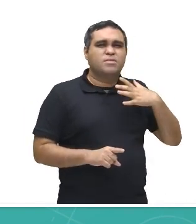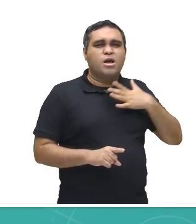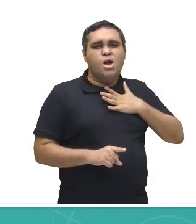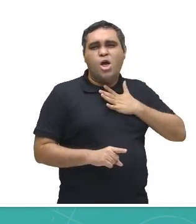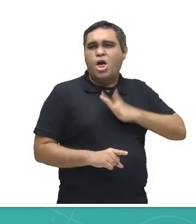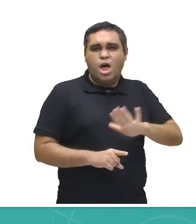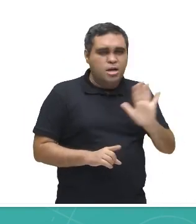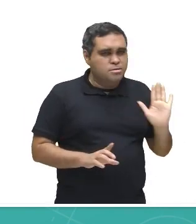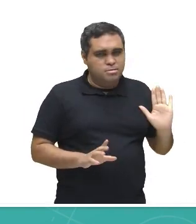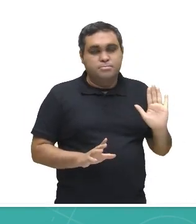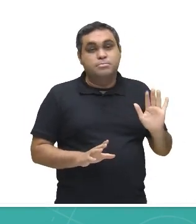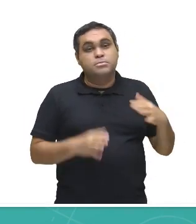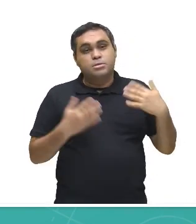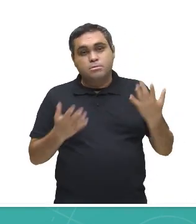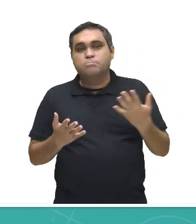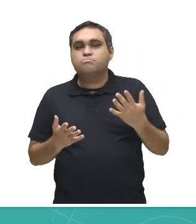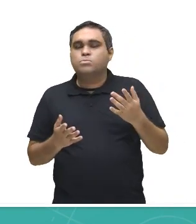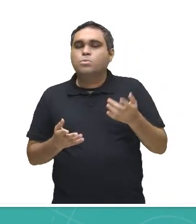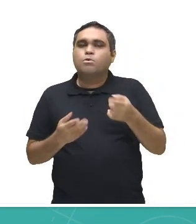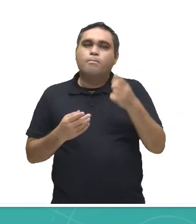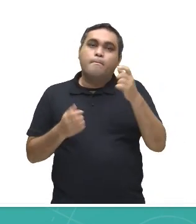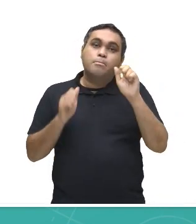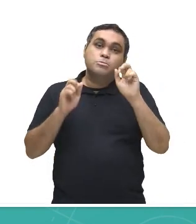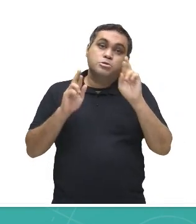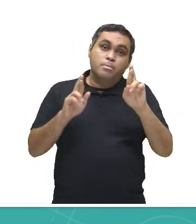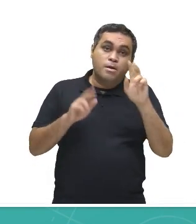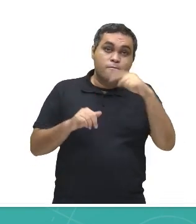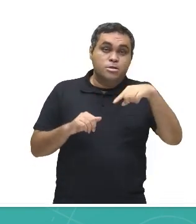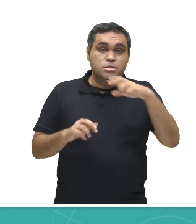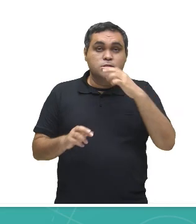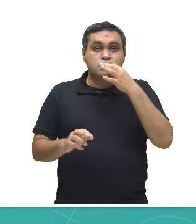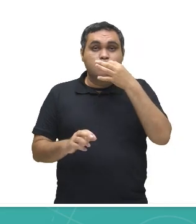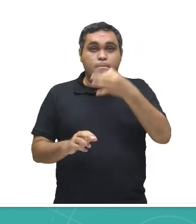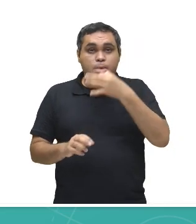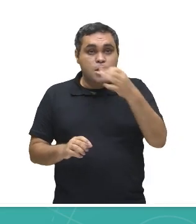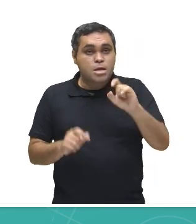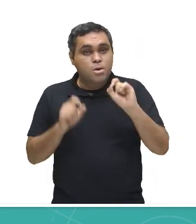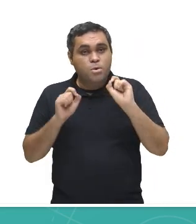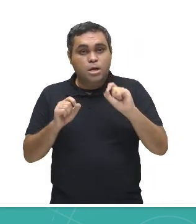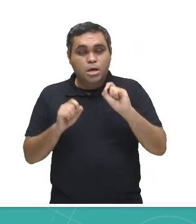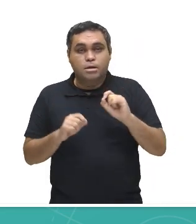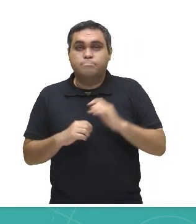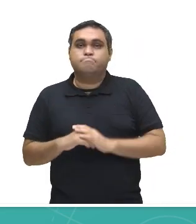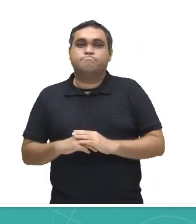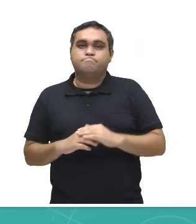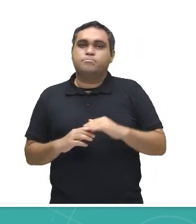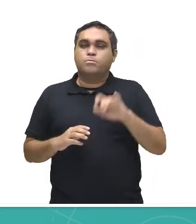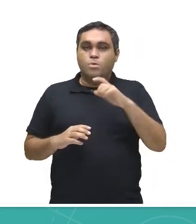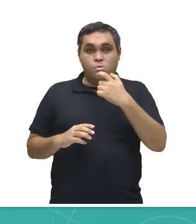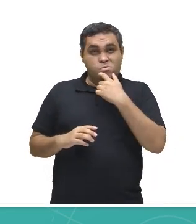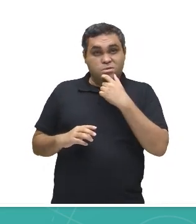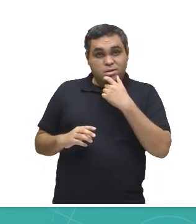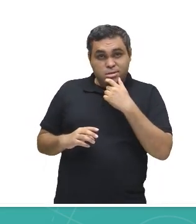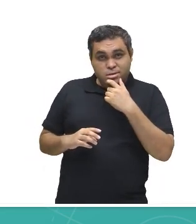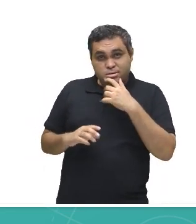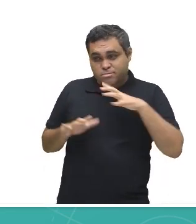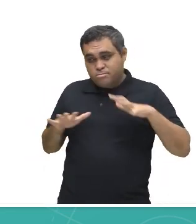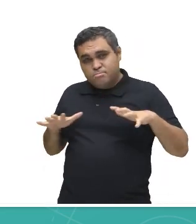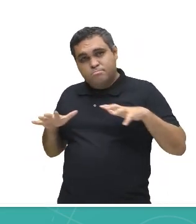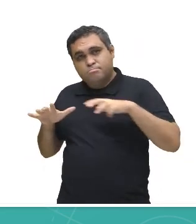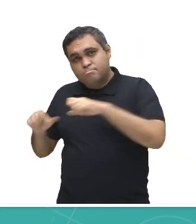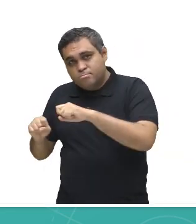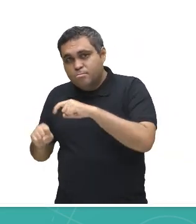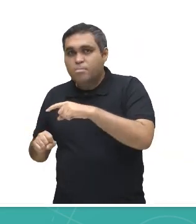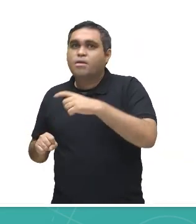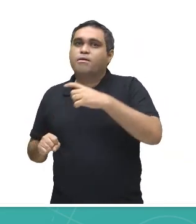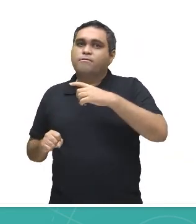dar uma olhadinha. Então a gente esperava que você tivesse essa compreensão de que o domínio inglês sobre o povo indiano foi